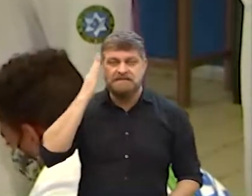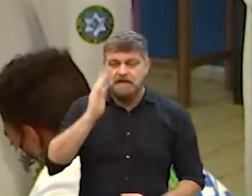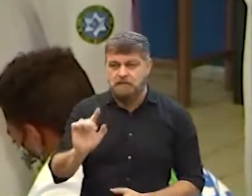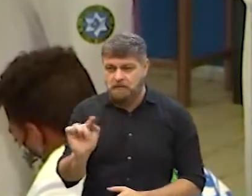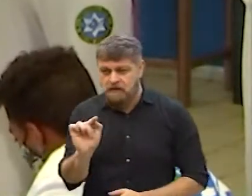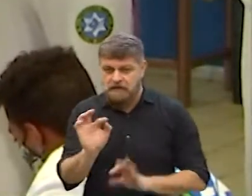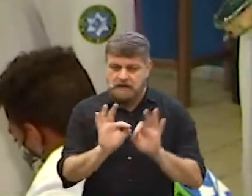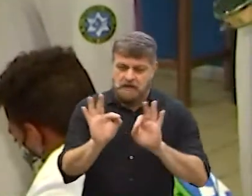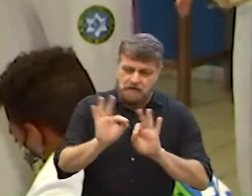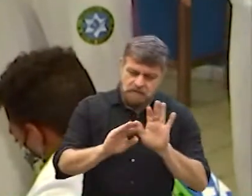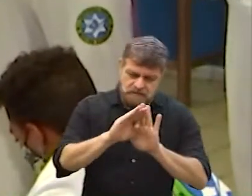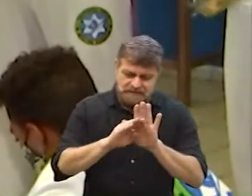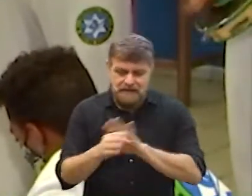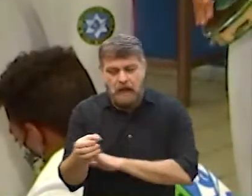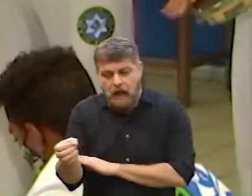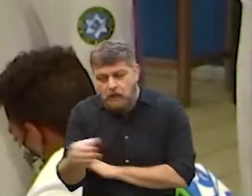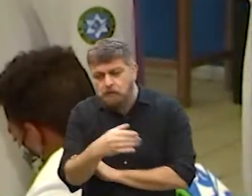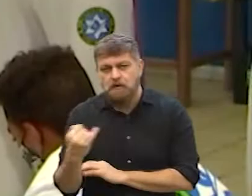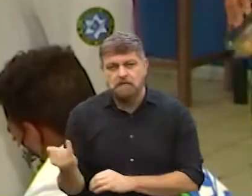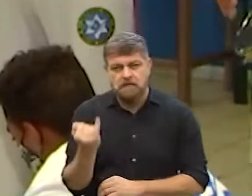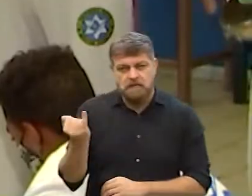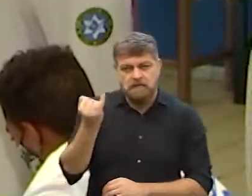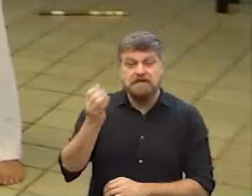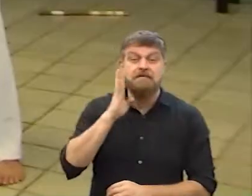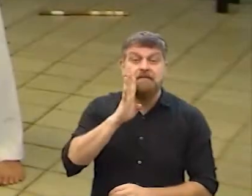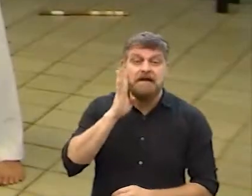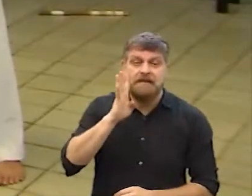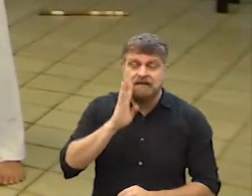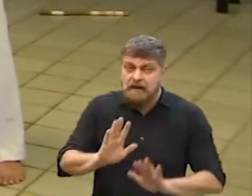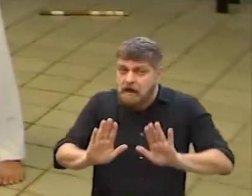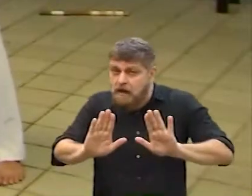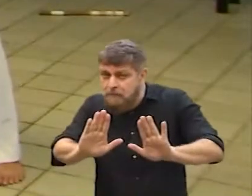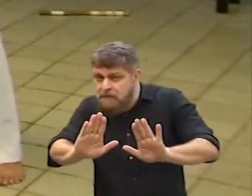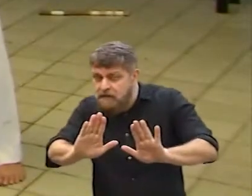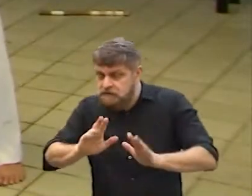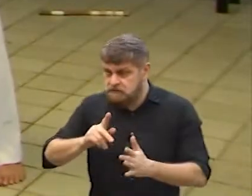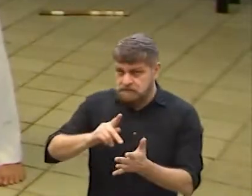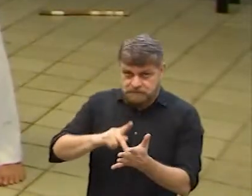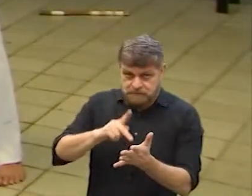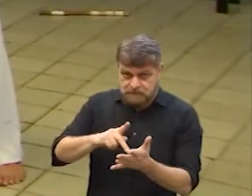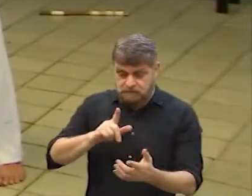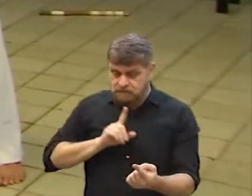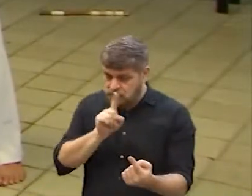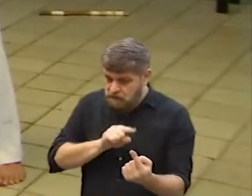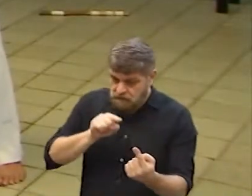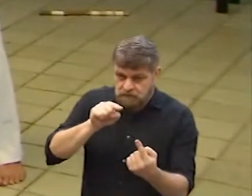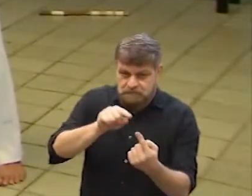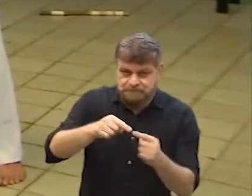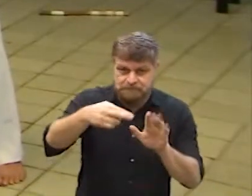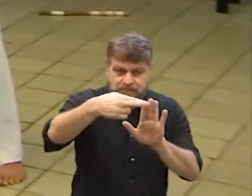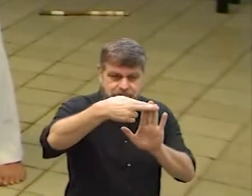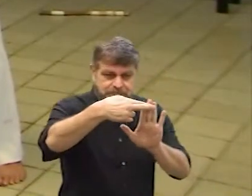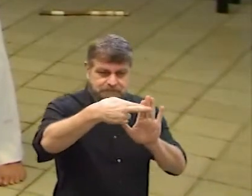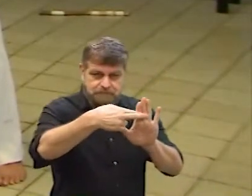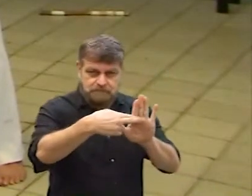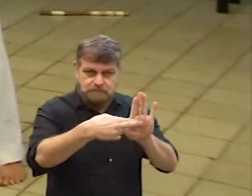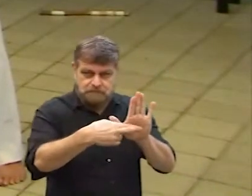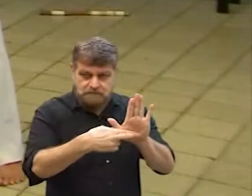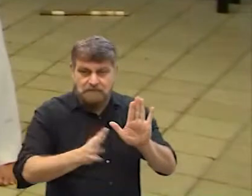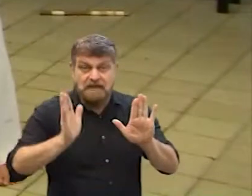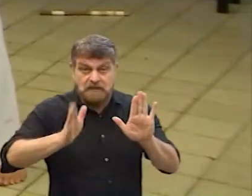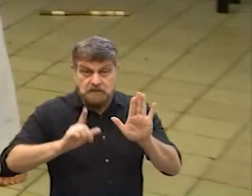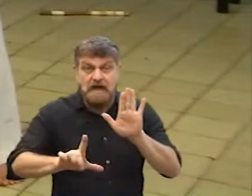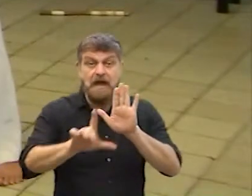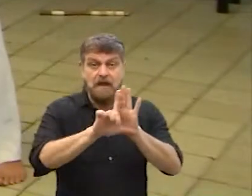um projeto novo, é um projeto muito importante, muito bacana, mas ele de fato ele vem aqui regulamentar um cumprimento que